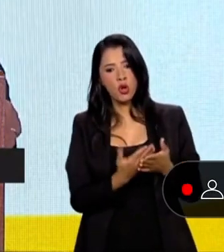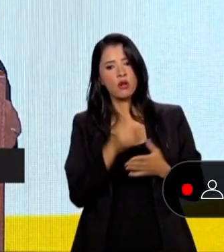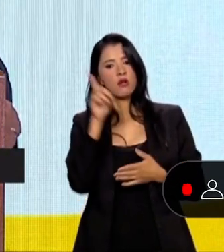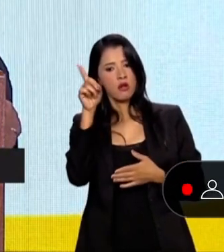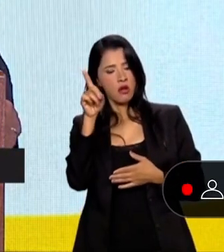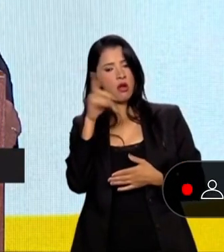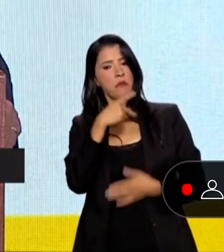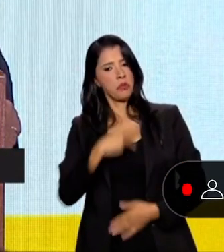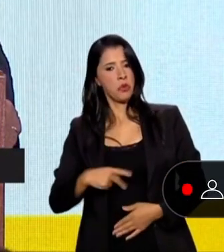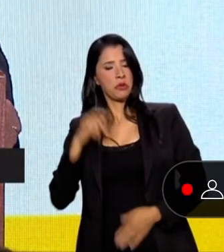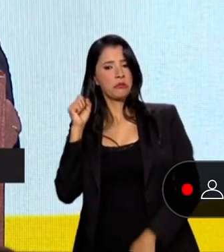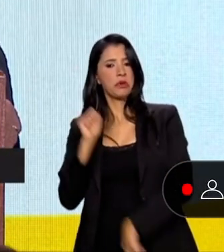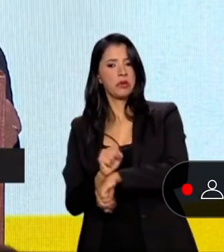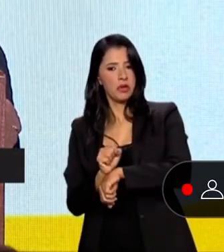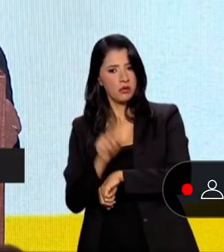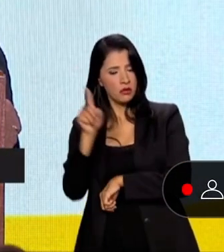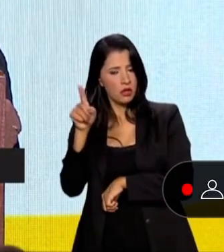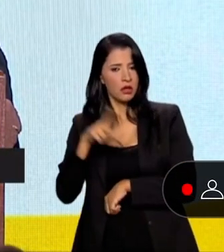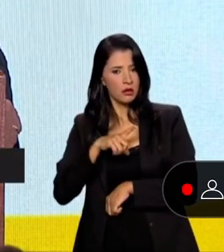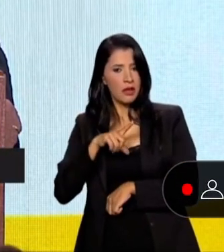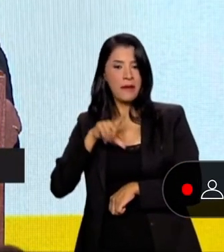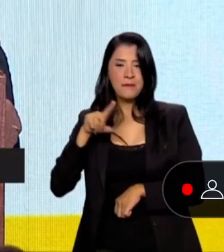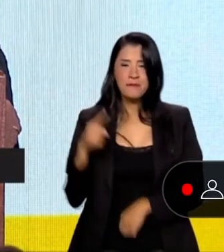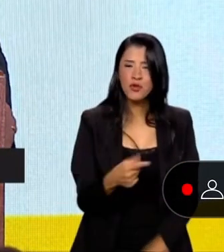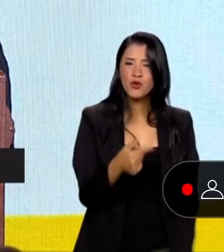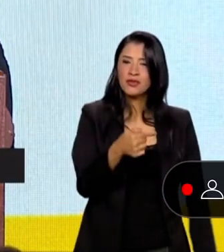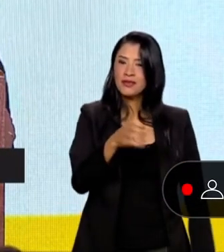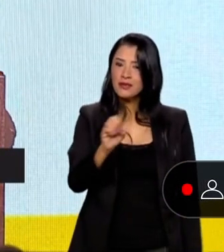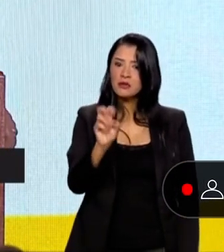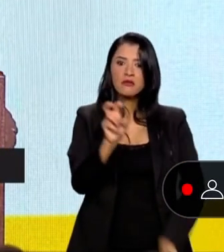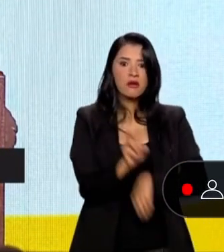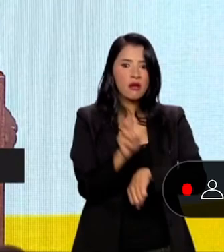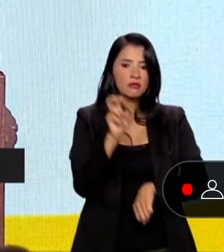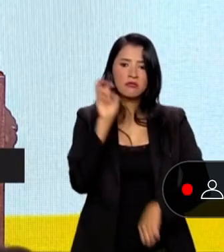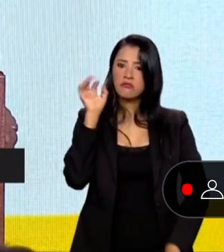eles paralisaram. Dentro delas, 1.700 creches.